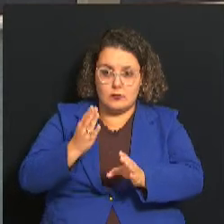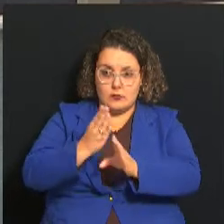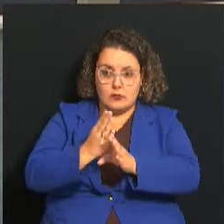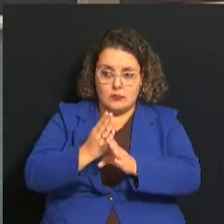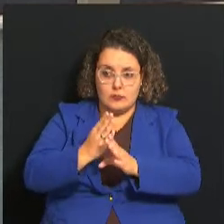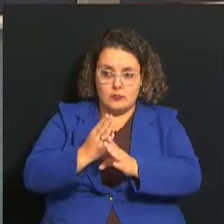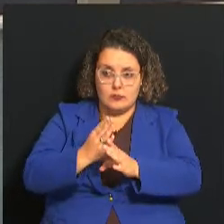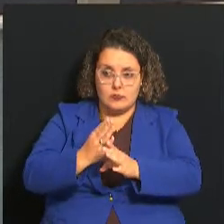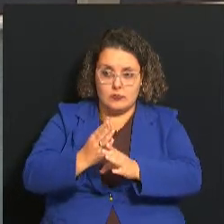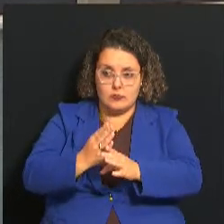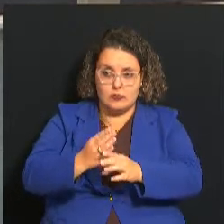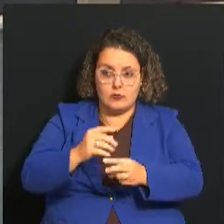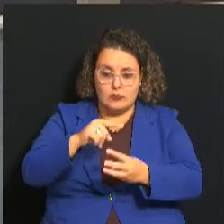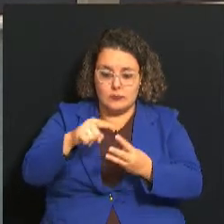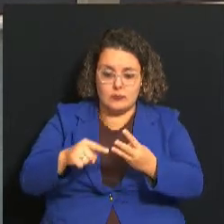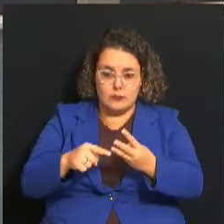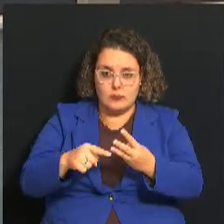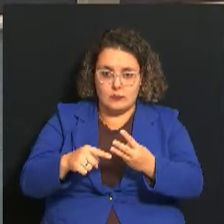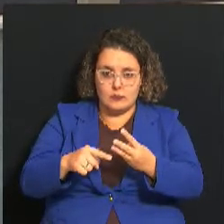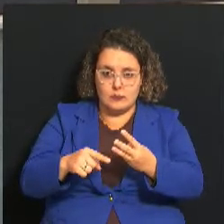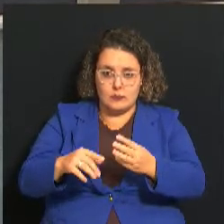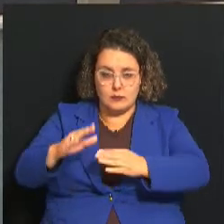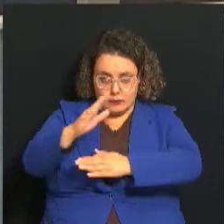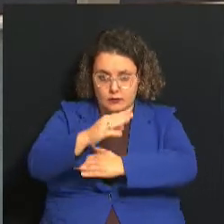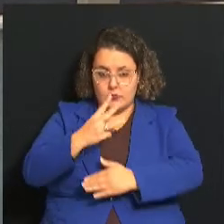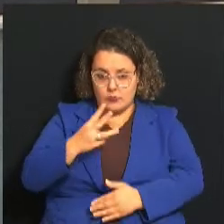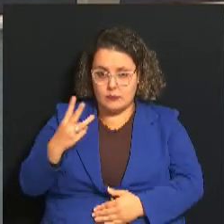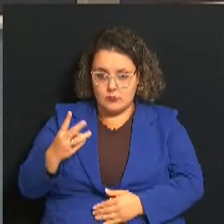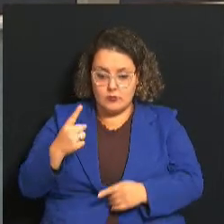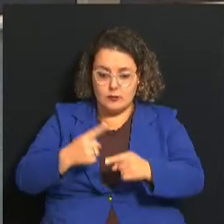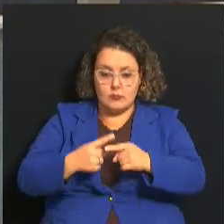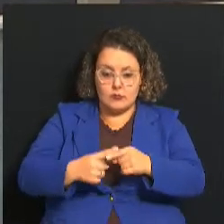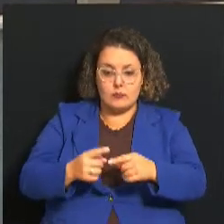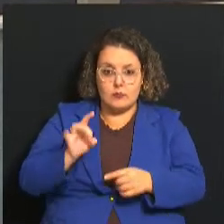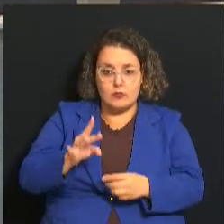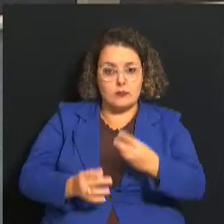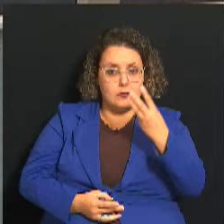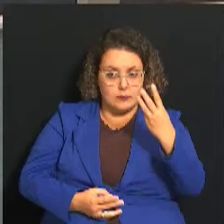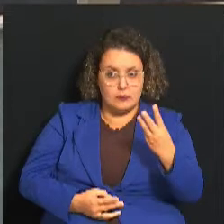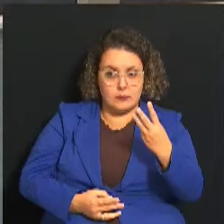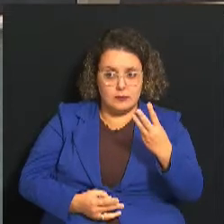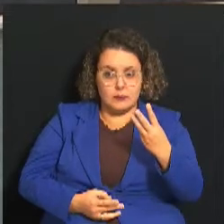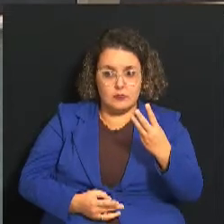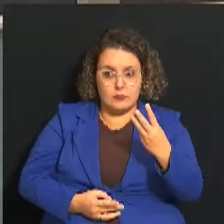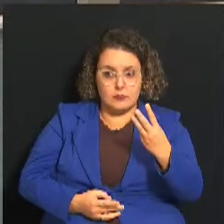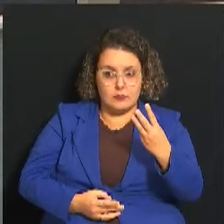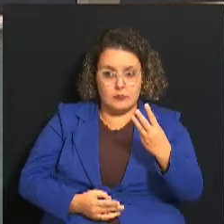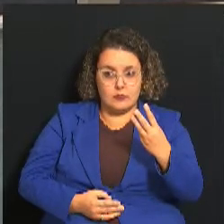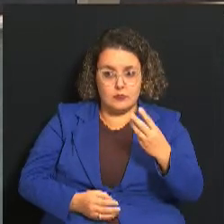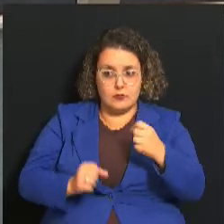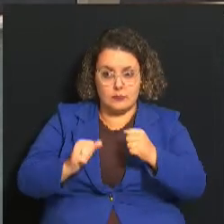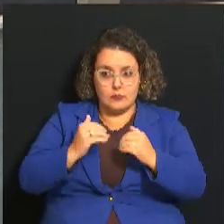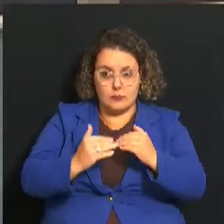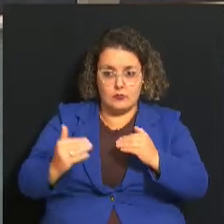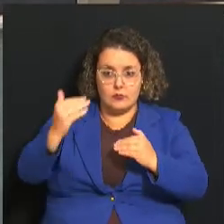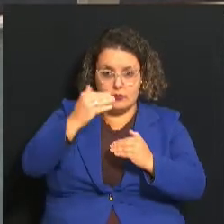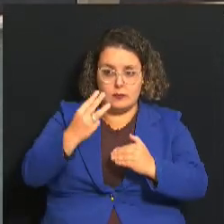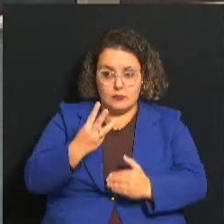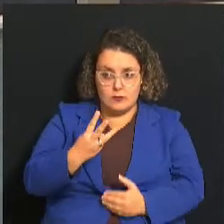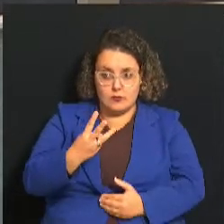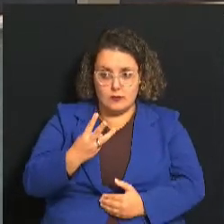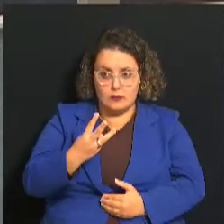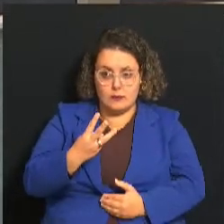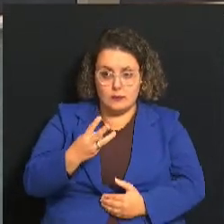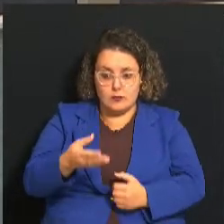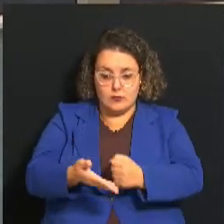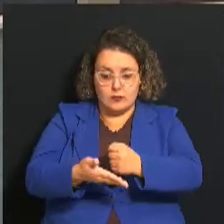tem 33, certo? Vereadores. Então, na minha opinião, poderia ser acima de 3, né? No mínimo 3 vereadores discutindo as